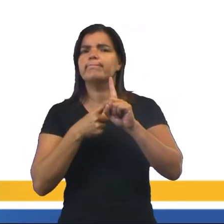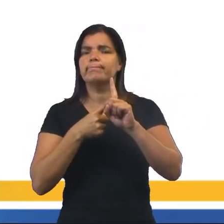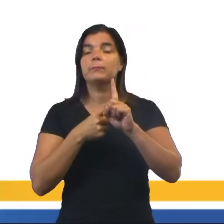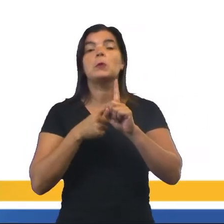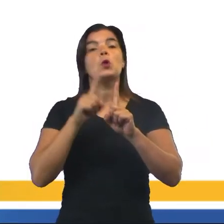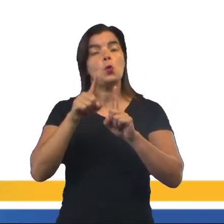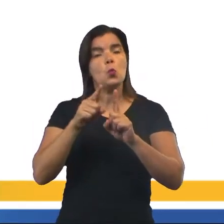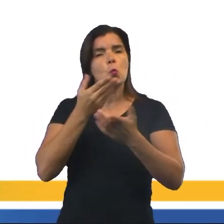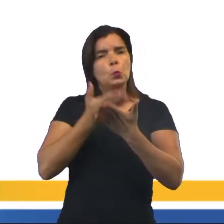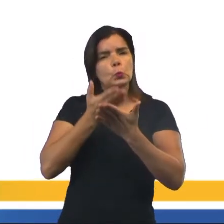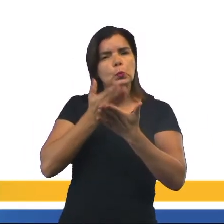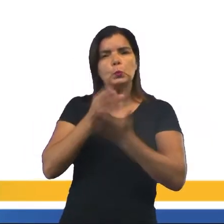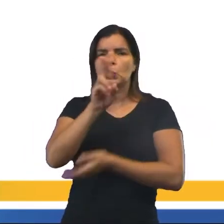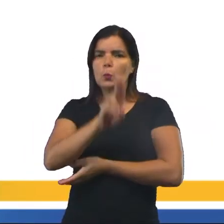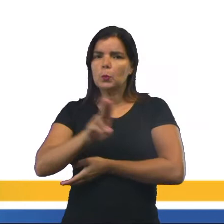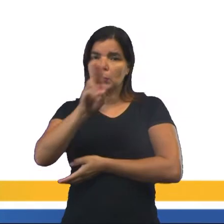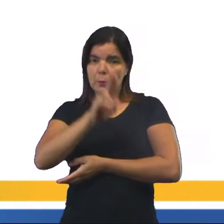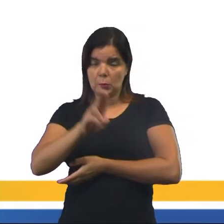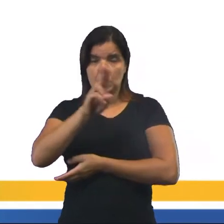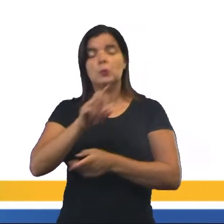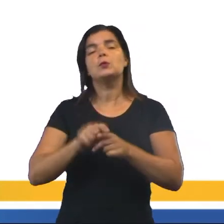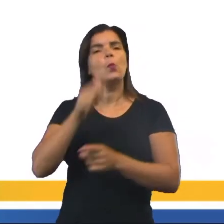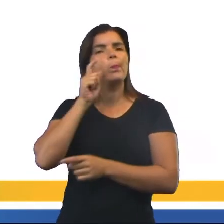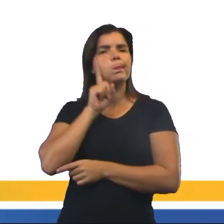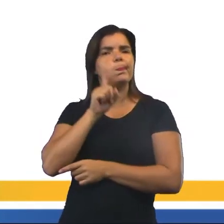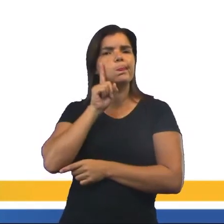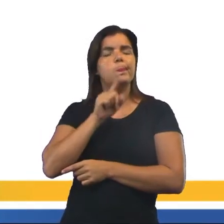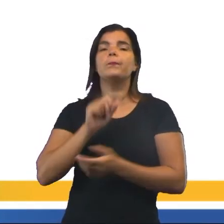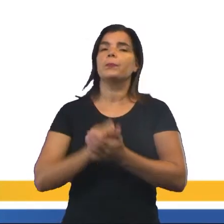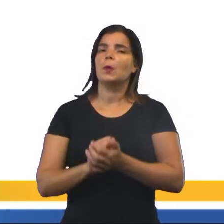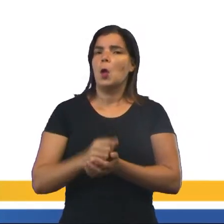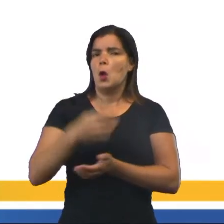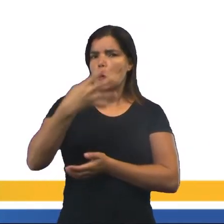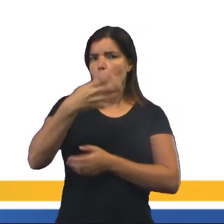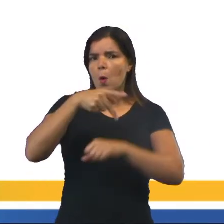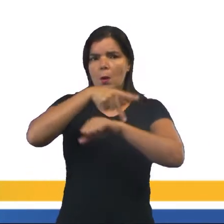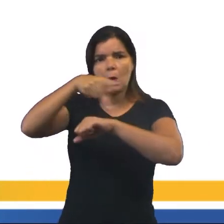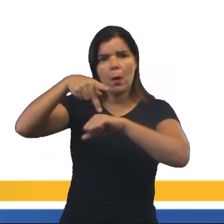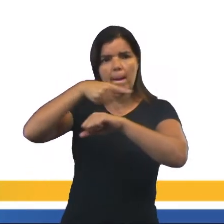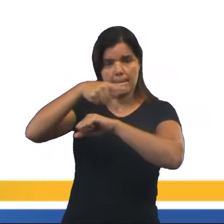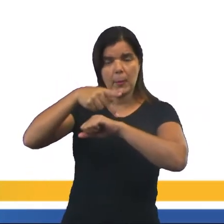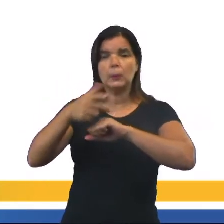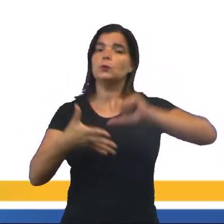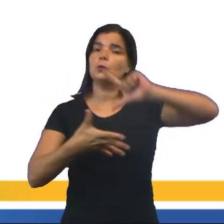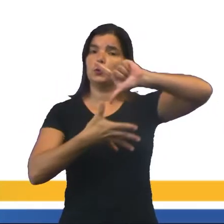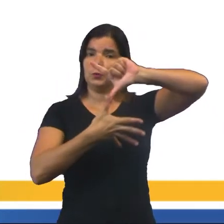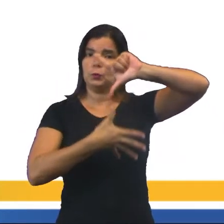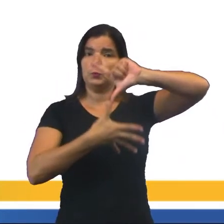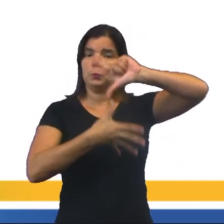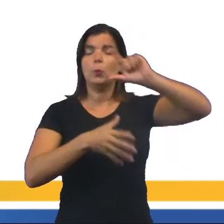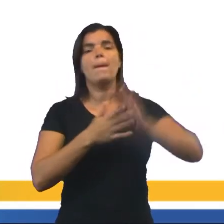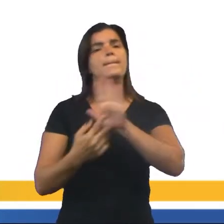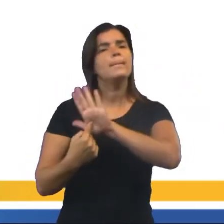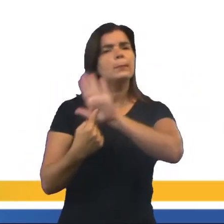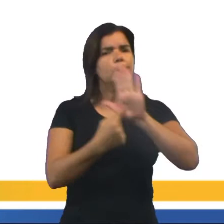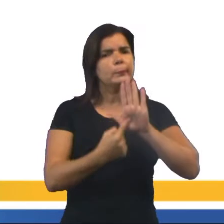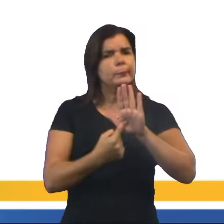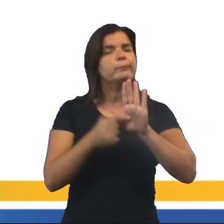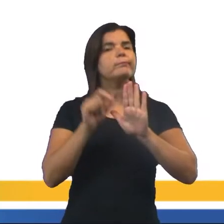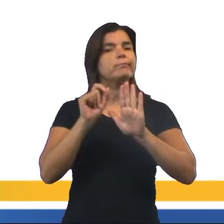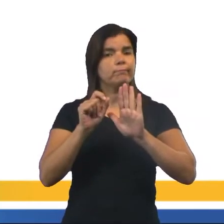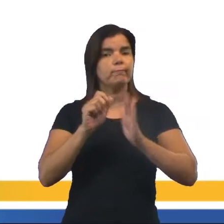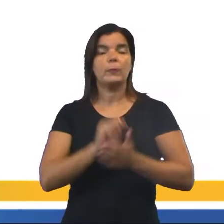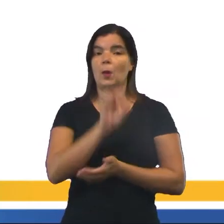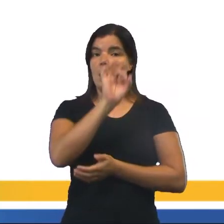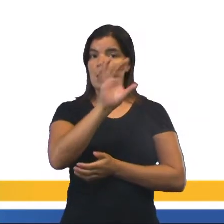Um estudo da Universidade de Harvard, realizado em 4 países latino-americanos, mostrou que 1